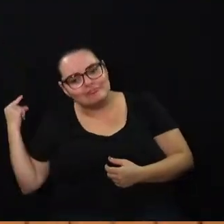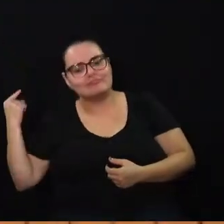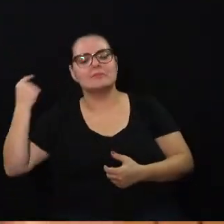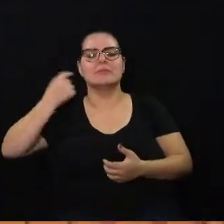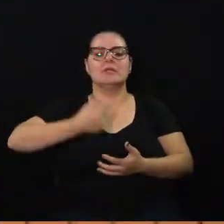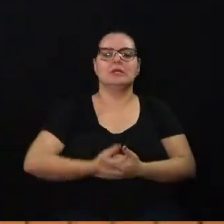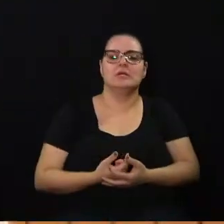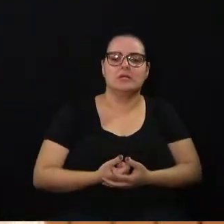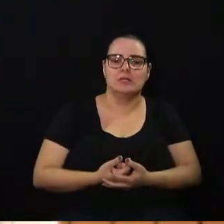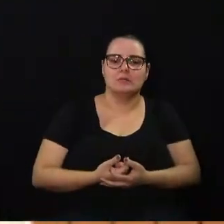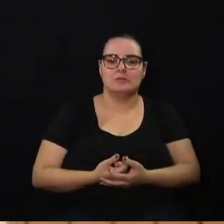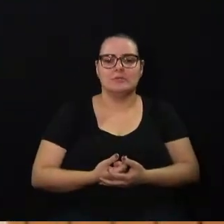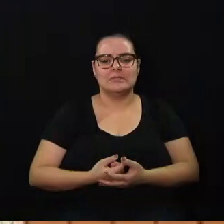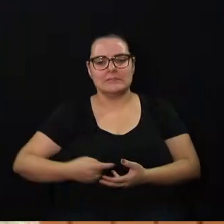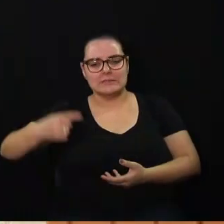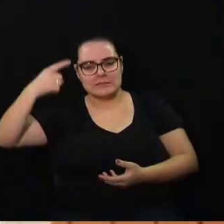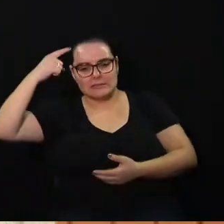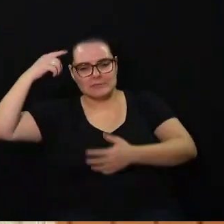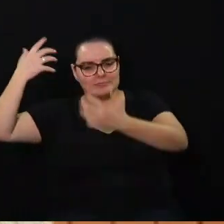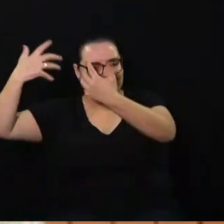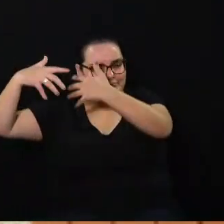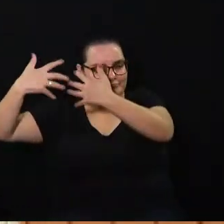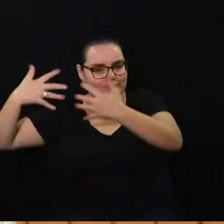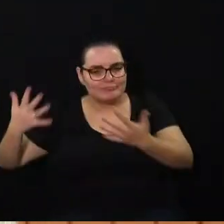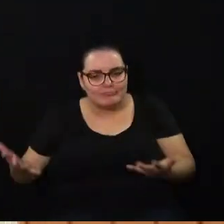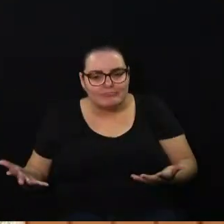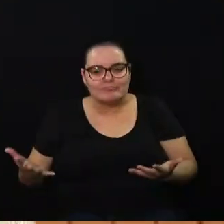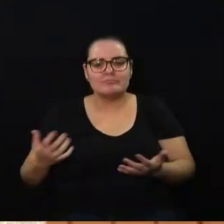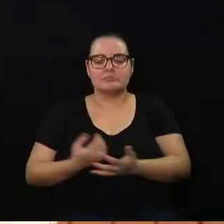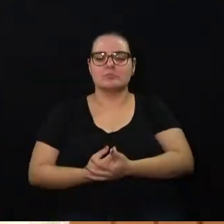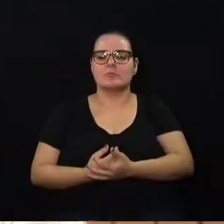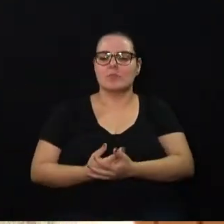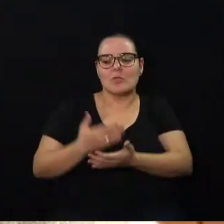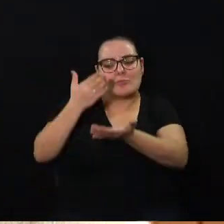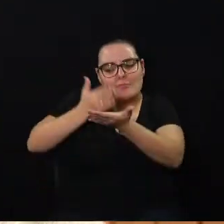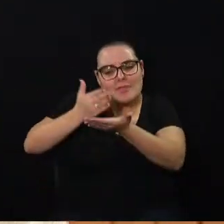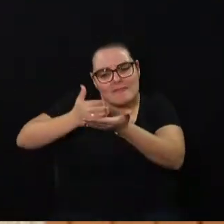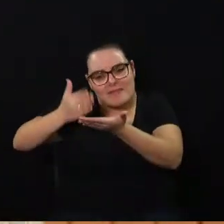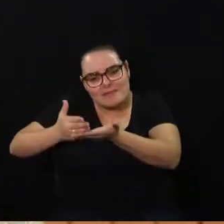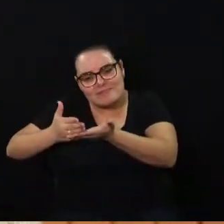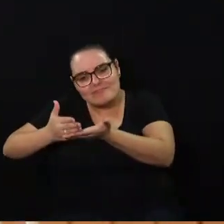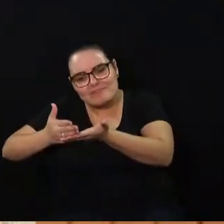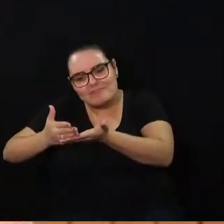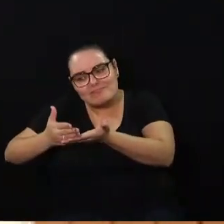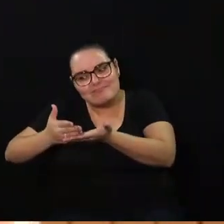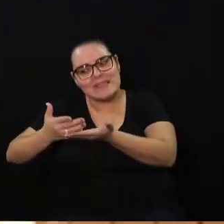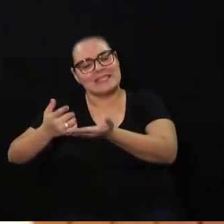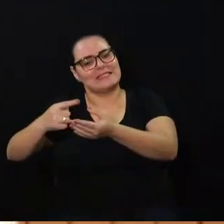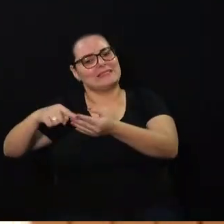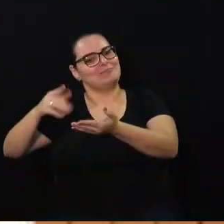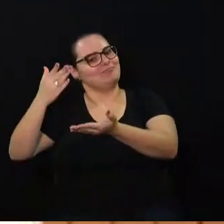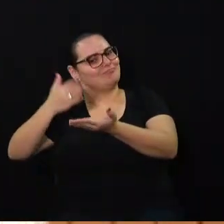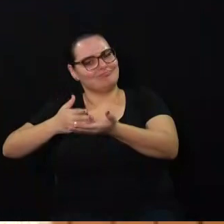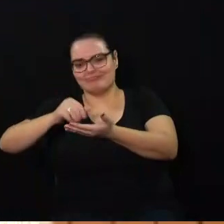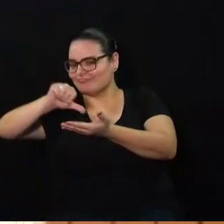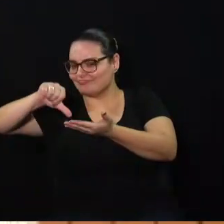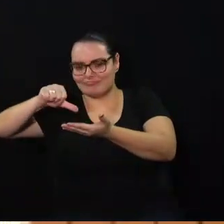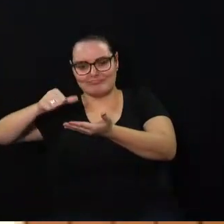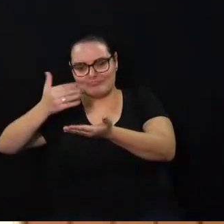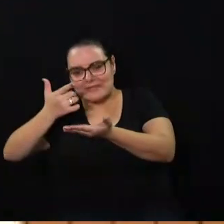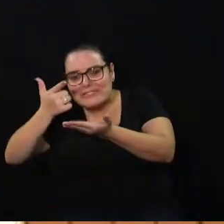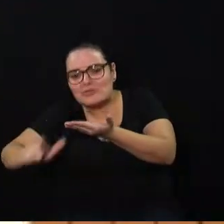ter sido pensado como algo passageiro algo de uma fase específica mas que isso vai permanecendo vai ganhando mais importância ainda